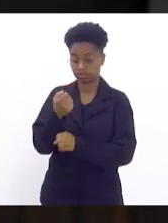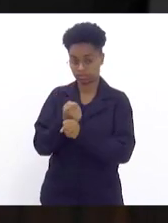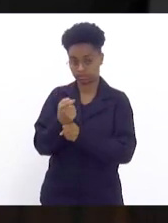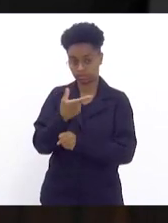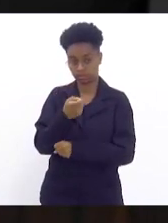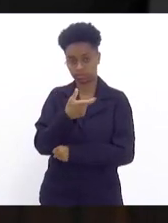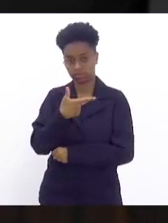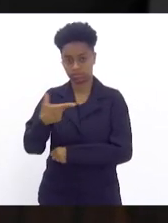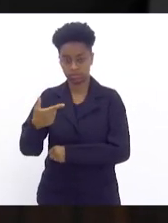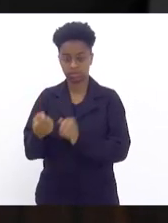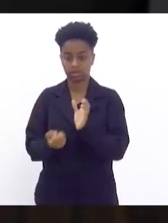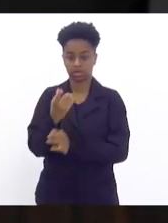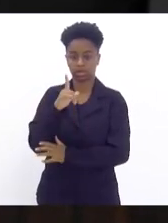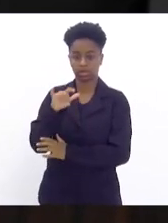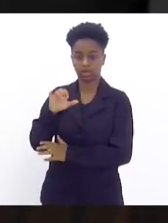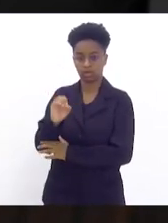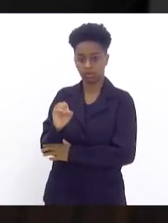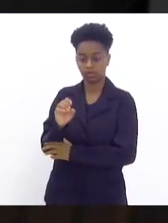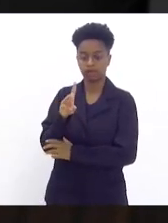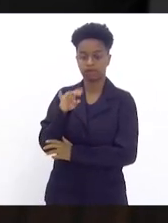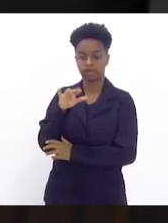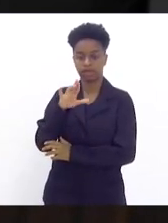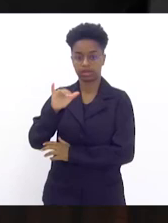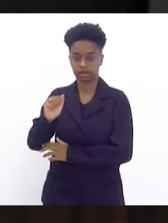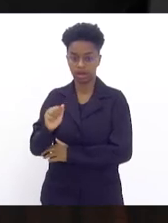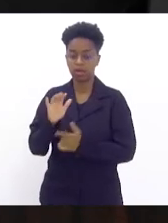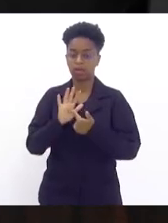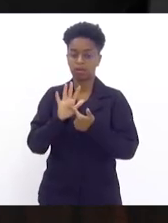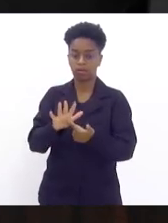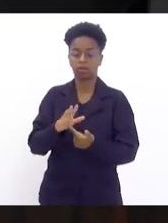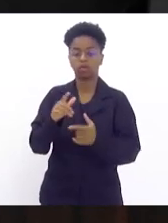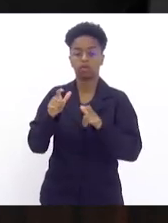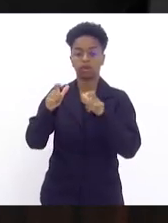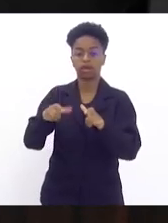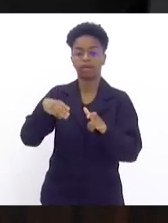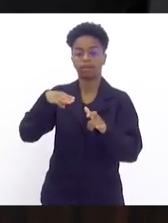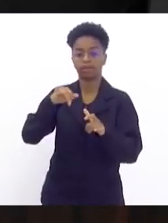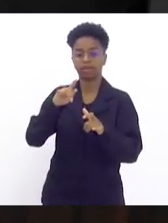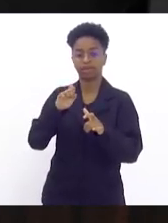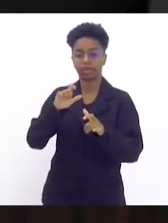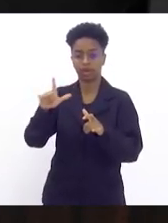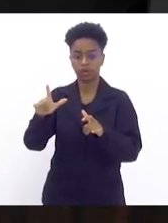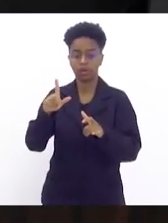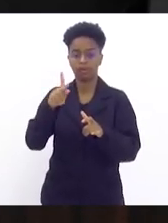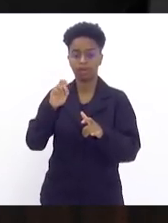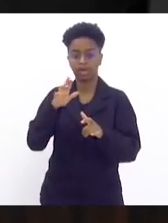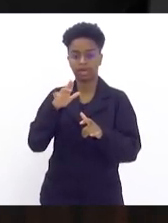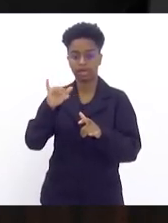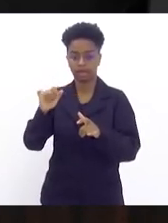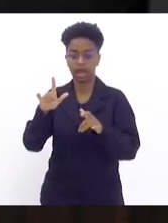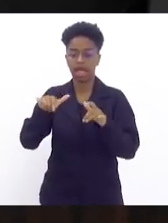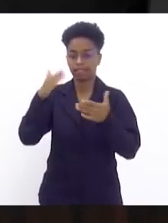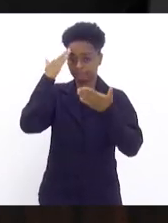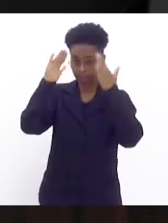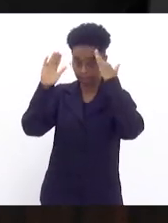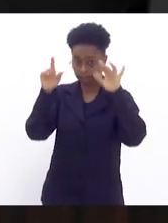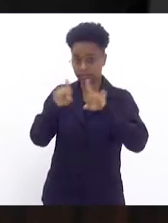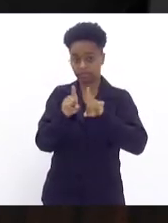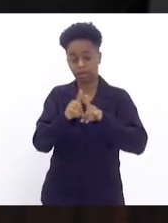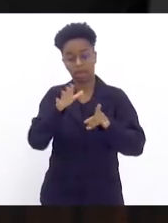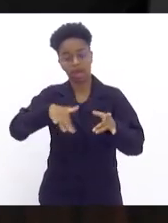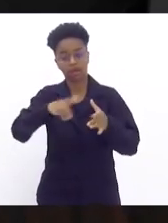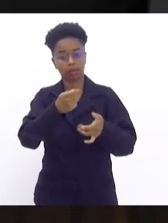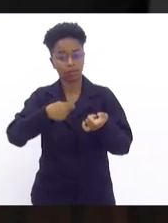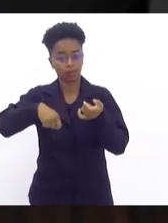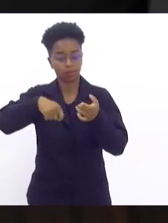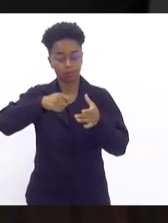de autoria Deputado Leo Vieira que declara o município de Miguel Pereira como capital do entretenimento gastronomia do Estado do Rio de Janeiro